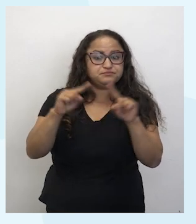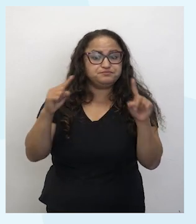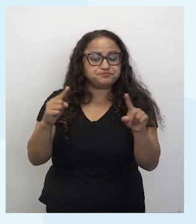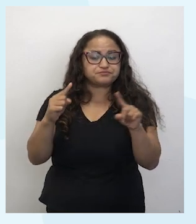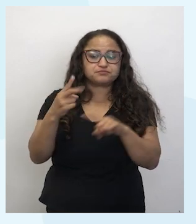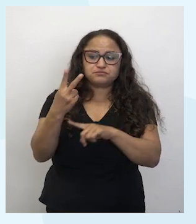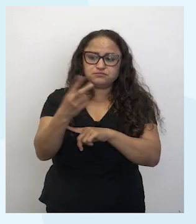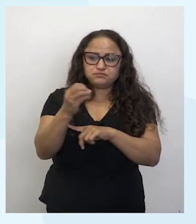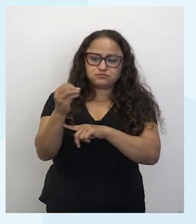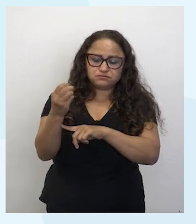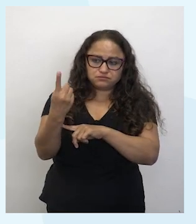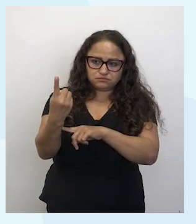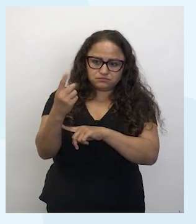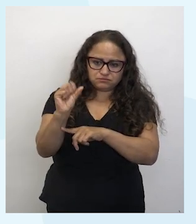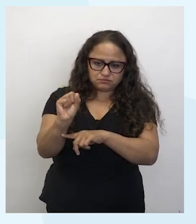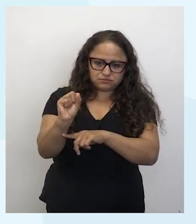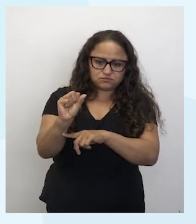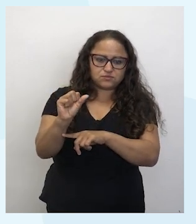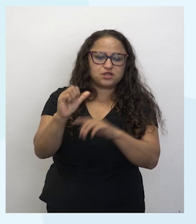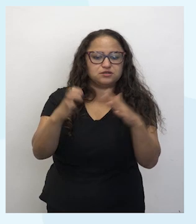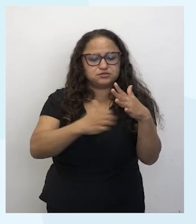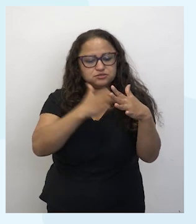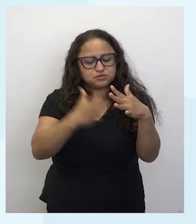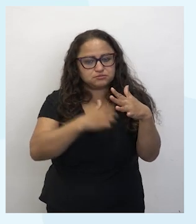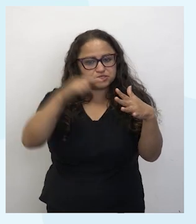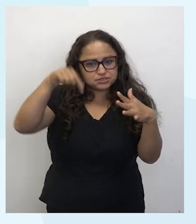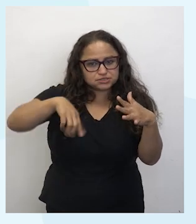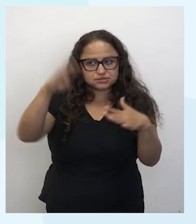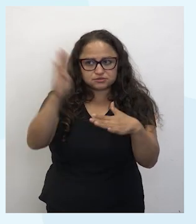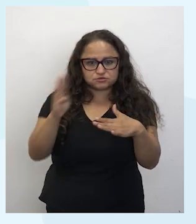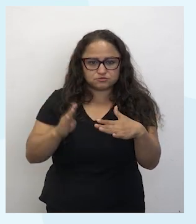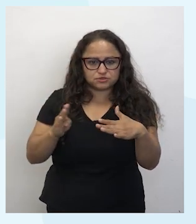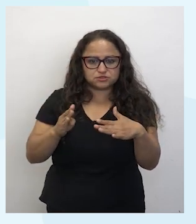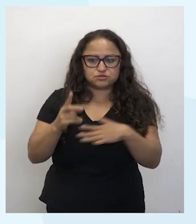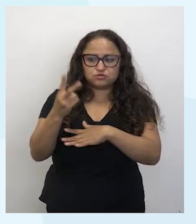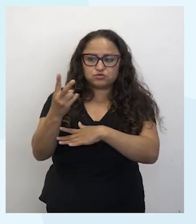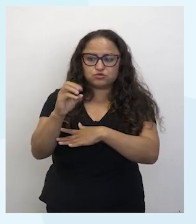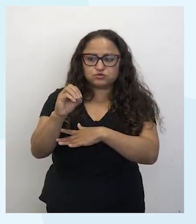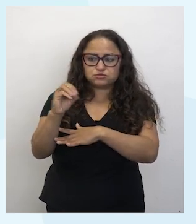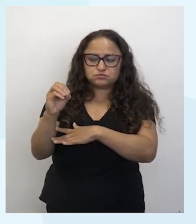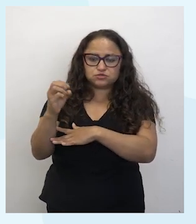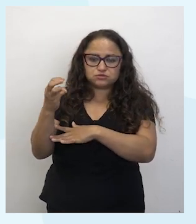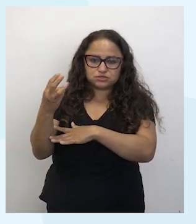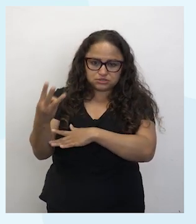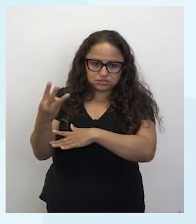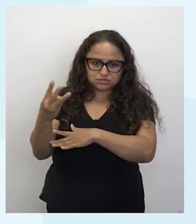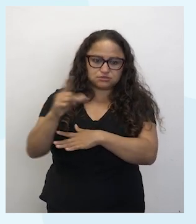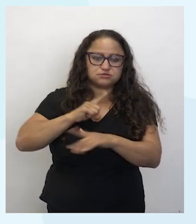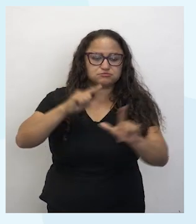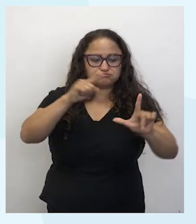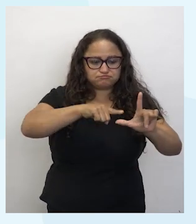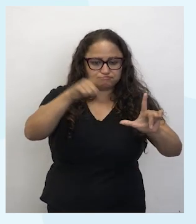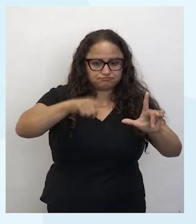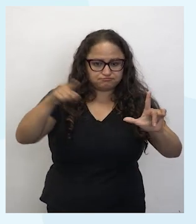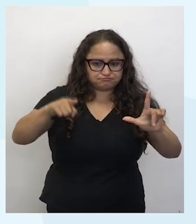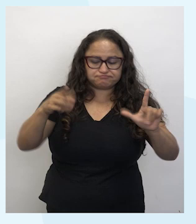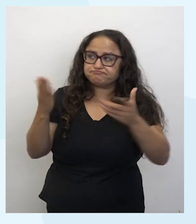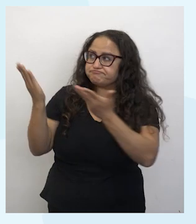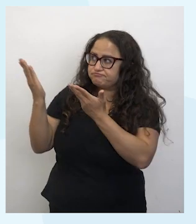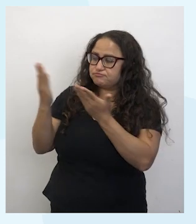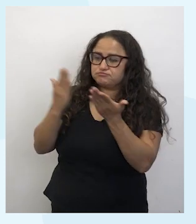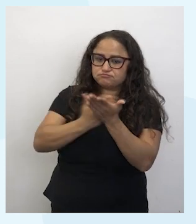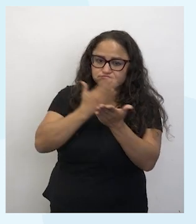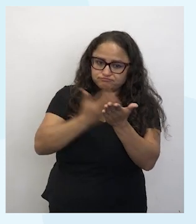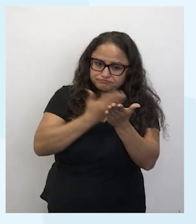Isso. Tá, da empresa de energia elétrica aqui do Brasil. Esse outro gráfico aqui é de 2003, né? Mas é um gráfico que está aí na apostila sua, estudante, né? No seu